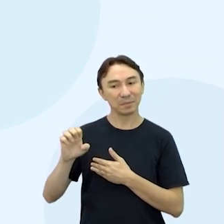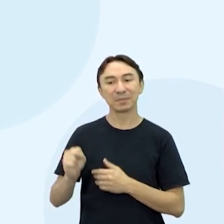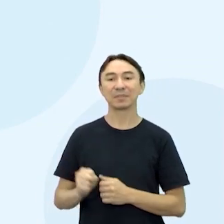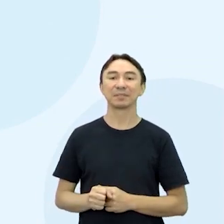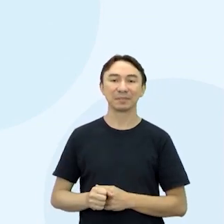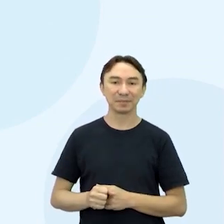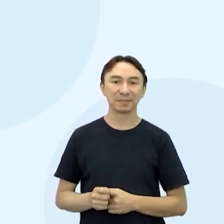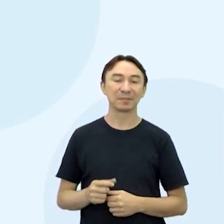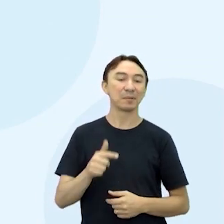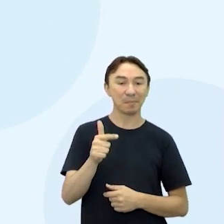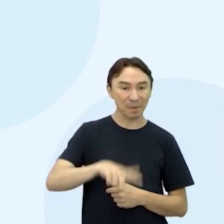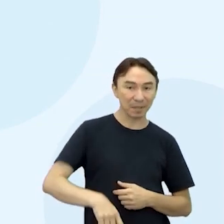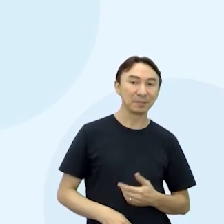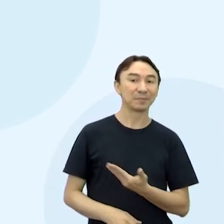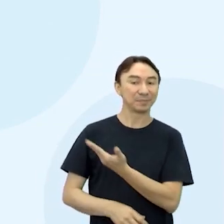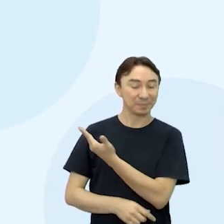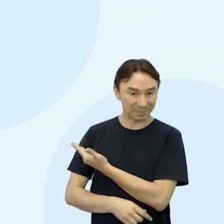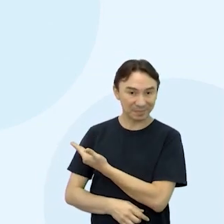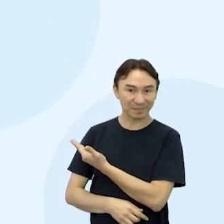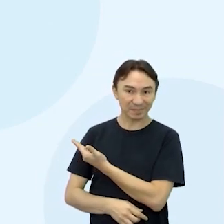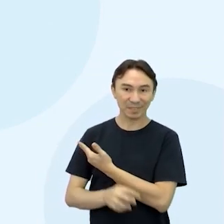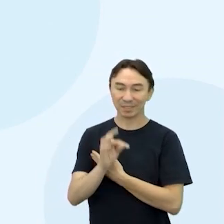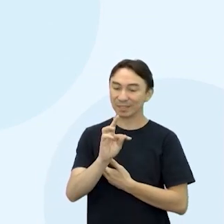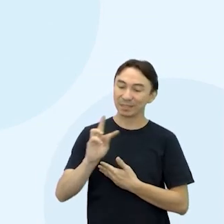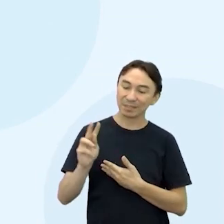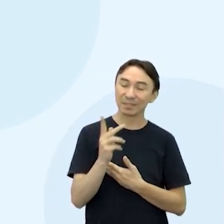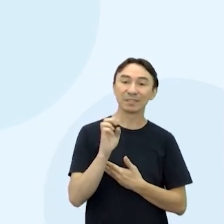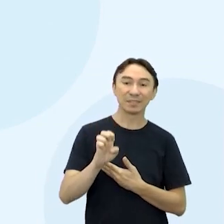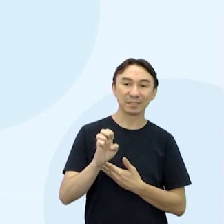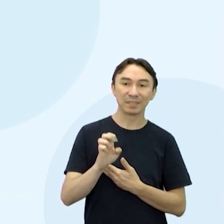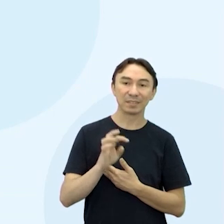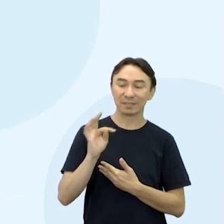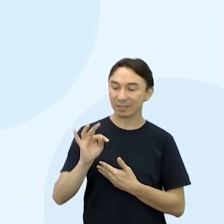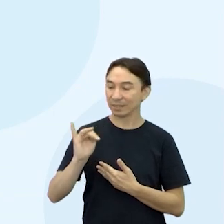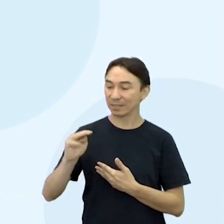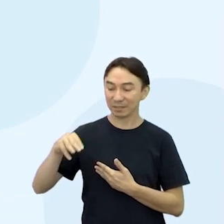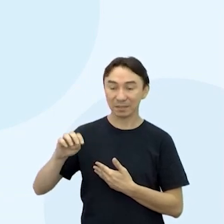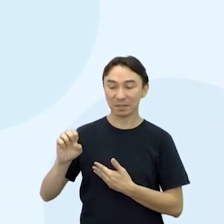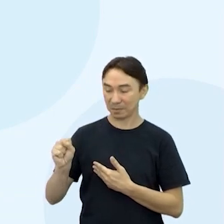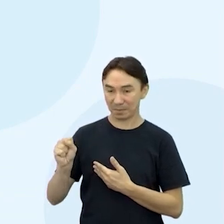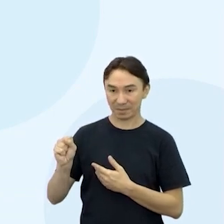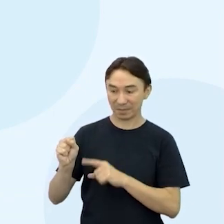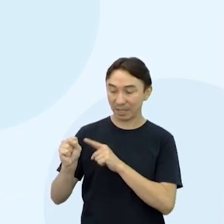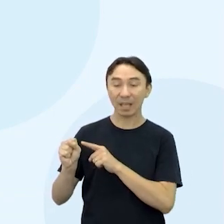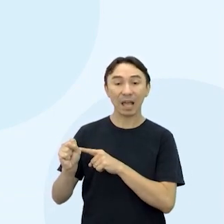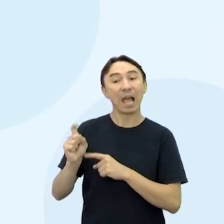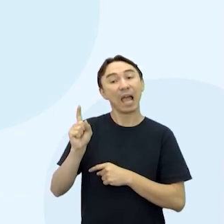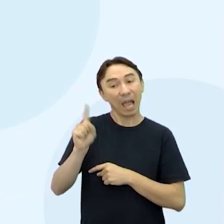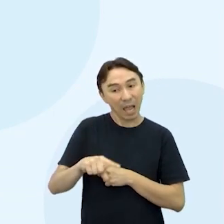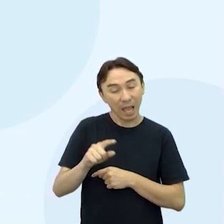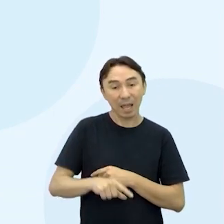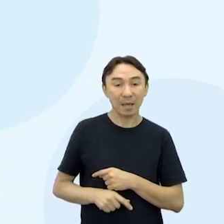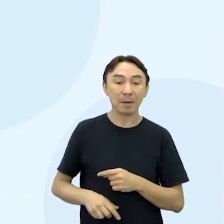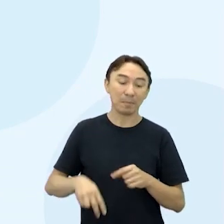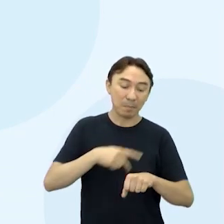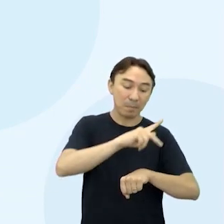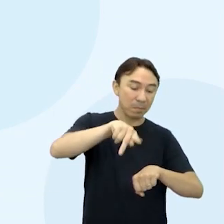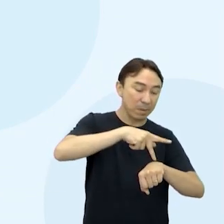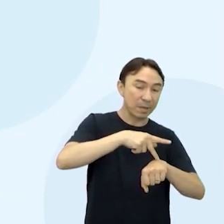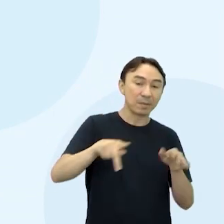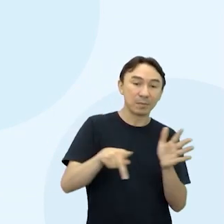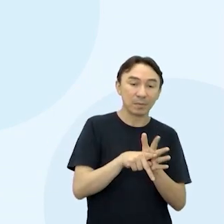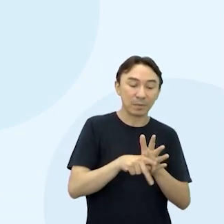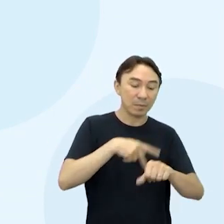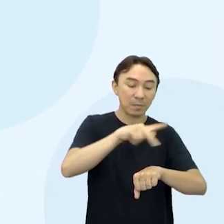The Times. E olha, esse é um jornal já em inglês. Então, esse jornal é bacana